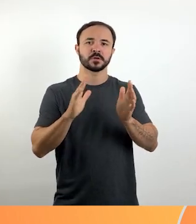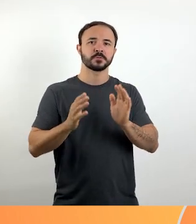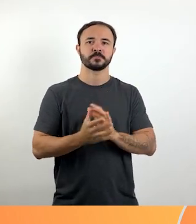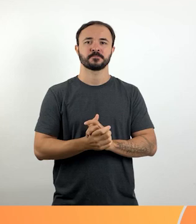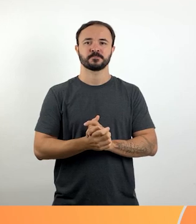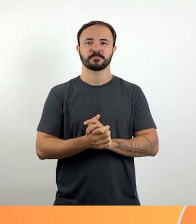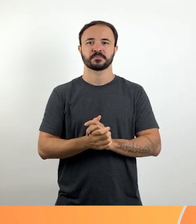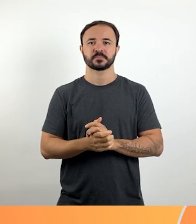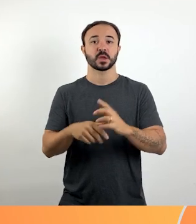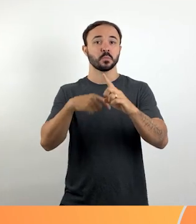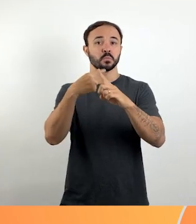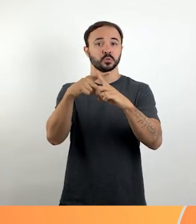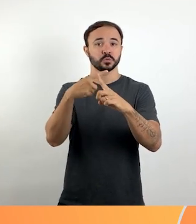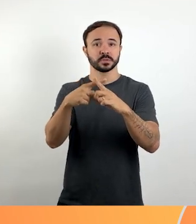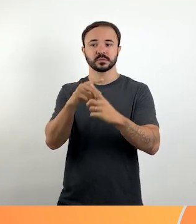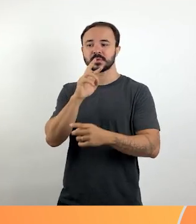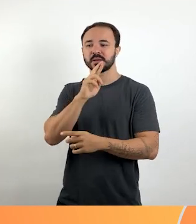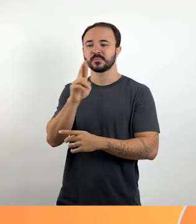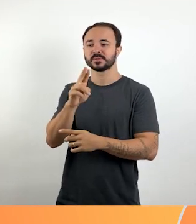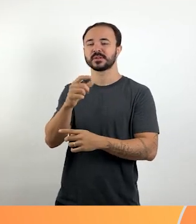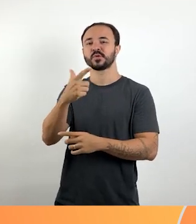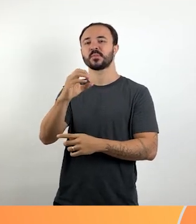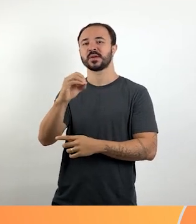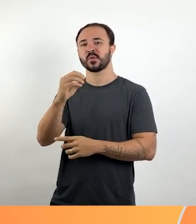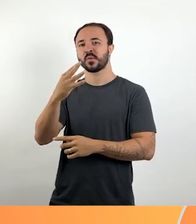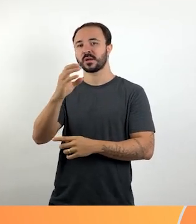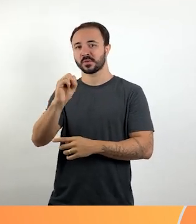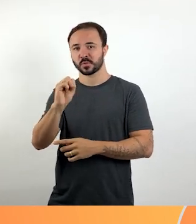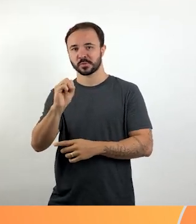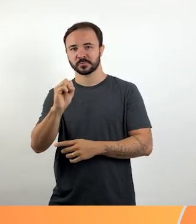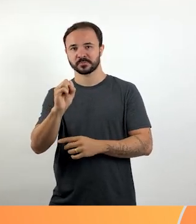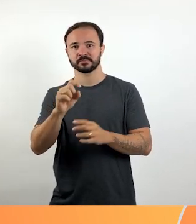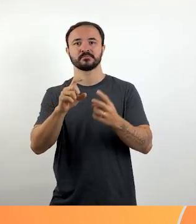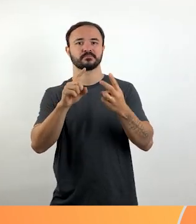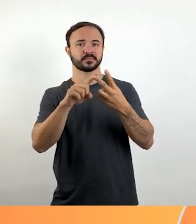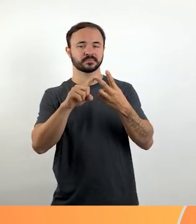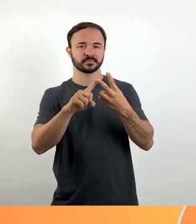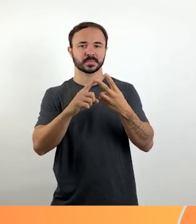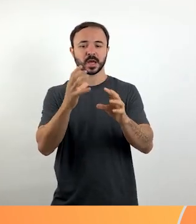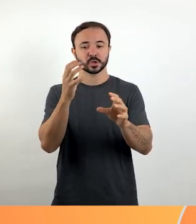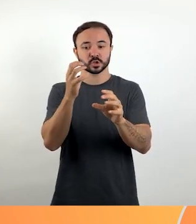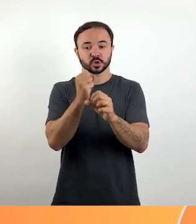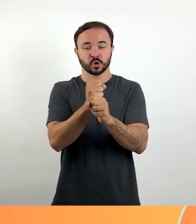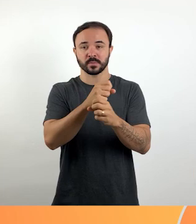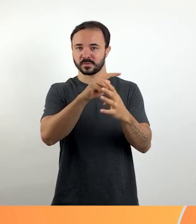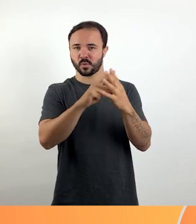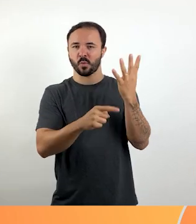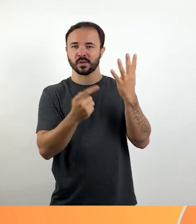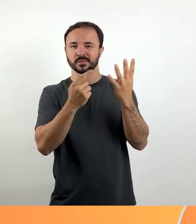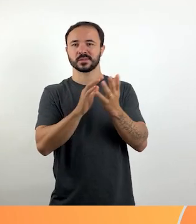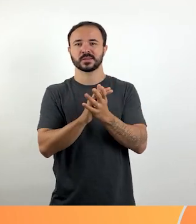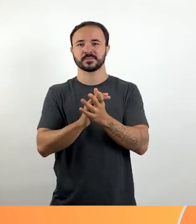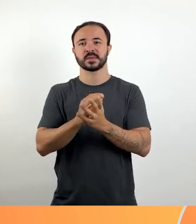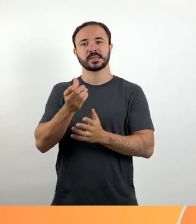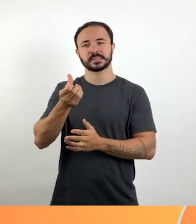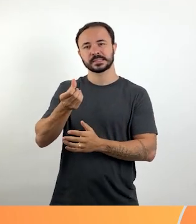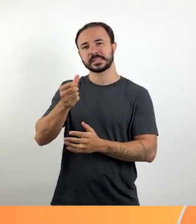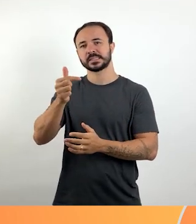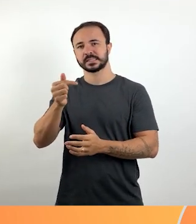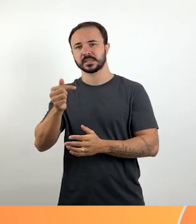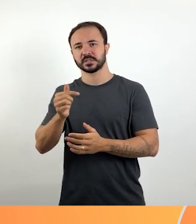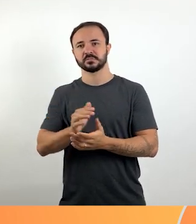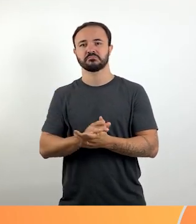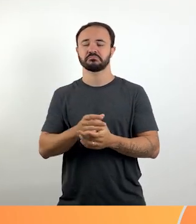dando 2048 e a soma dos números é 67. Nós podemos tentar quebrar, né, separar